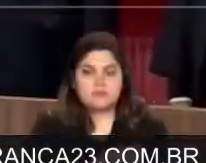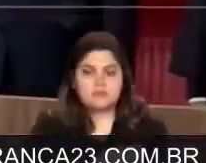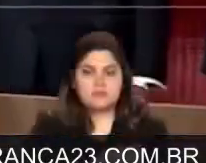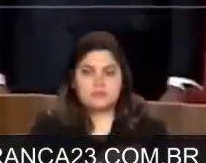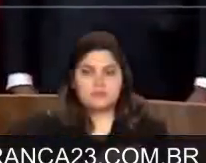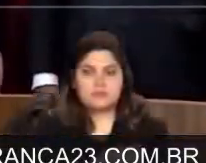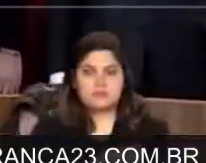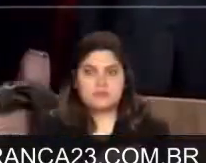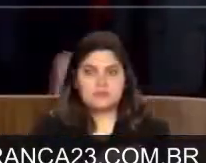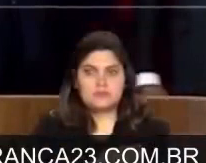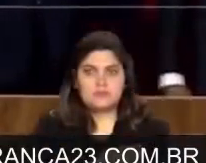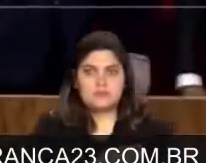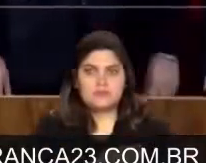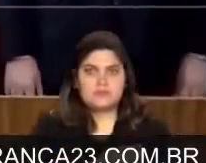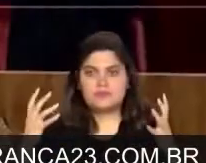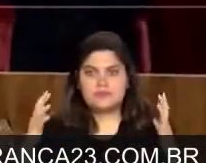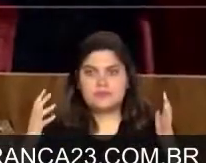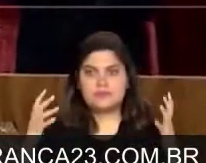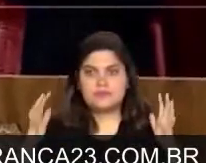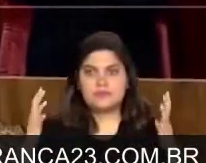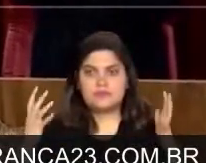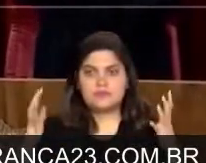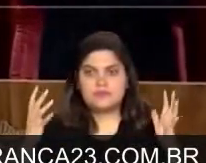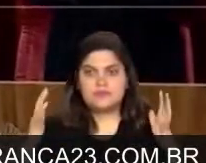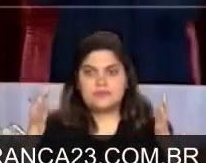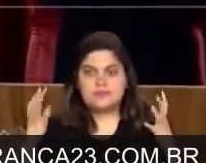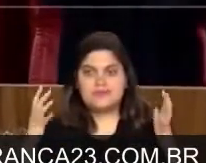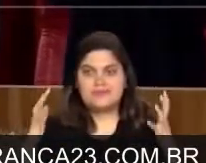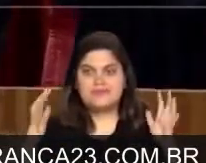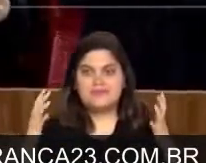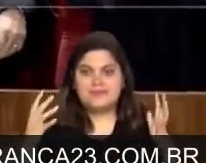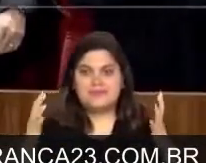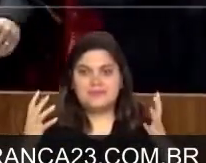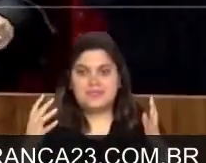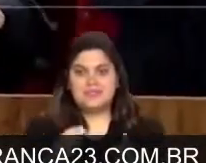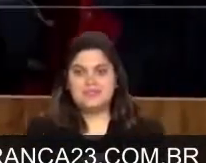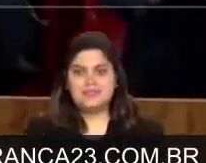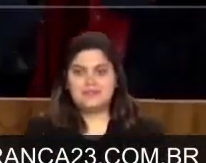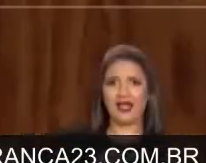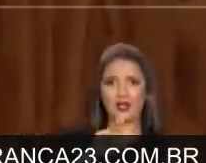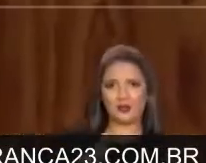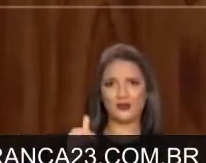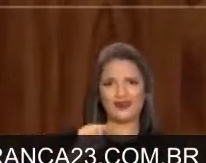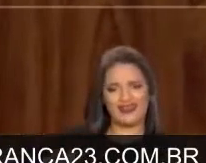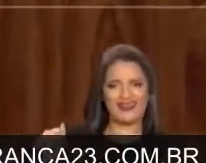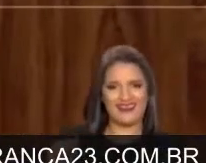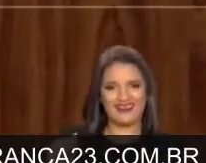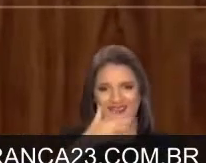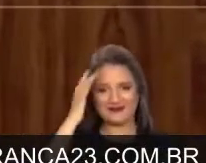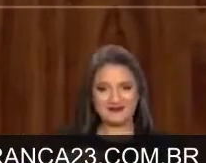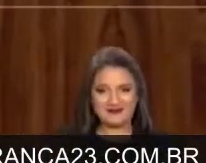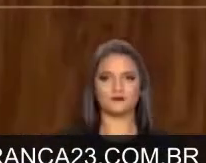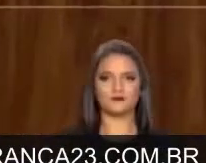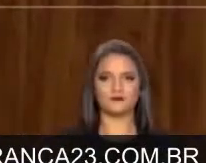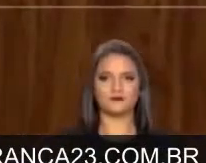Com esquema de segurança reforçado e inúmeras autoridades presentes, o presidente eleito Luiz Inácio Lula da Silva do PT e o vice-geral do Alckmin do PSB foram diplomados hoje no